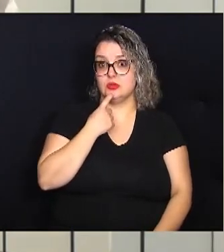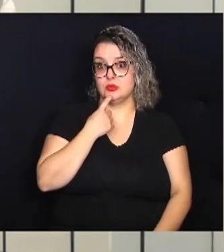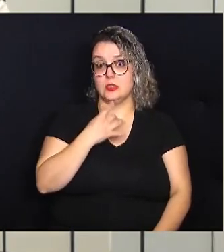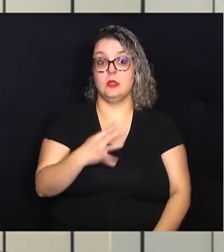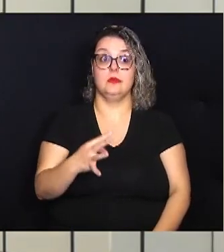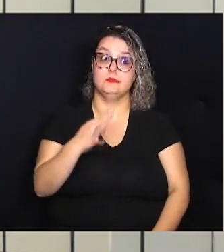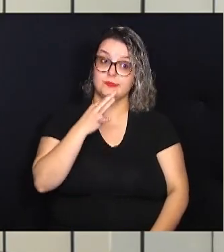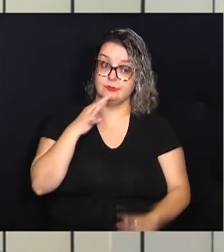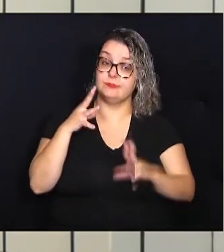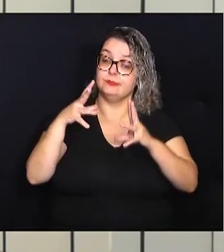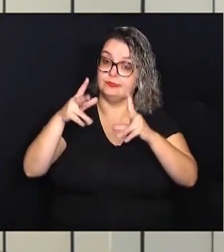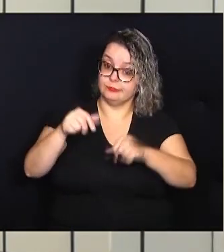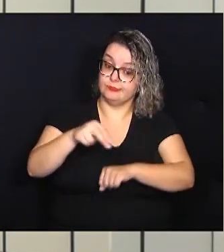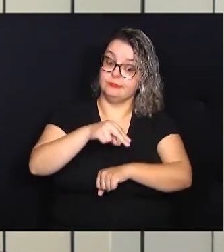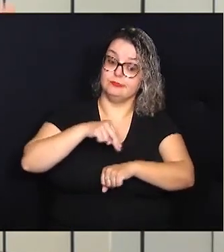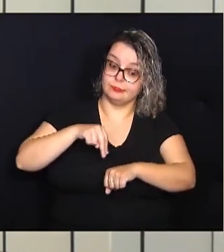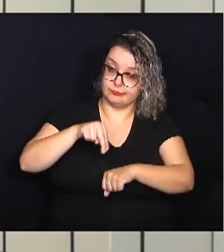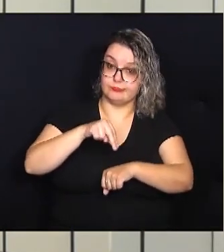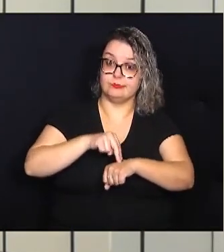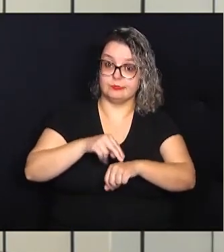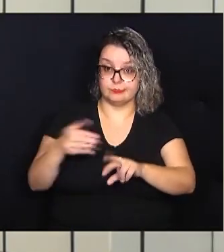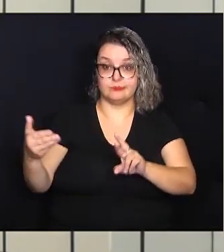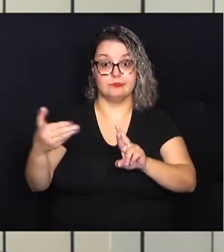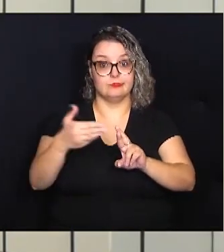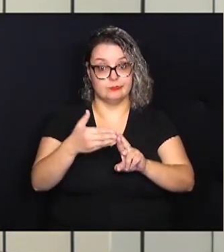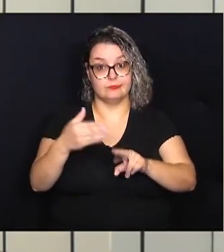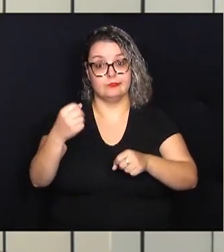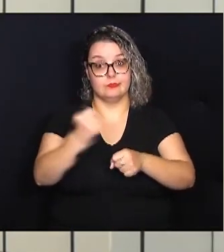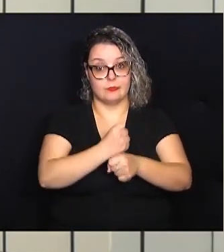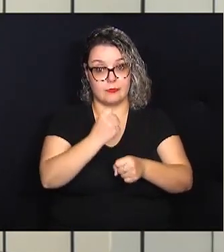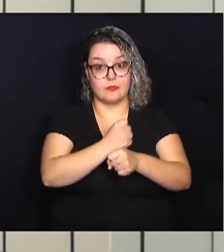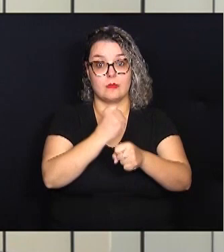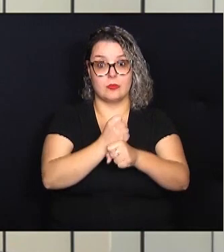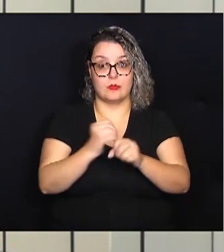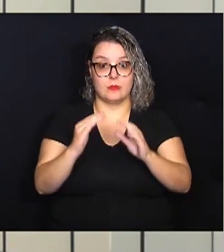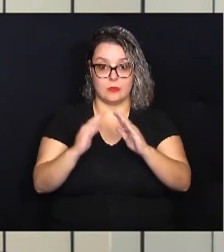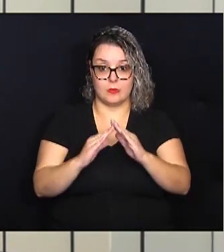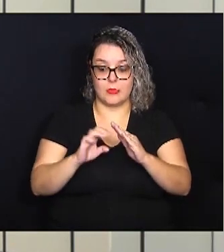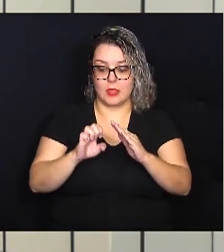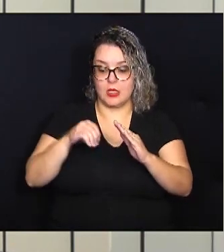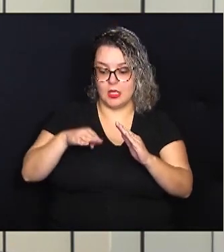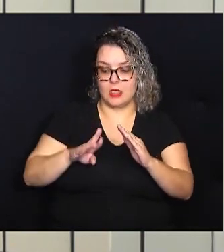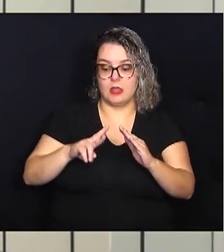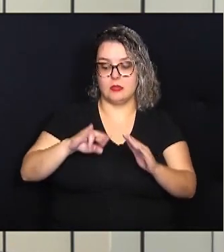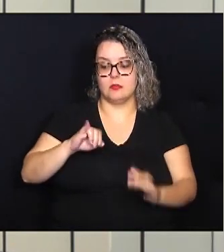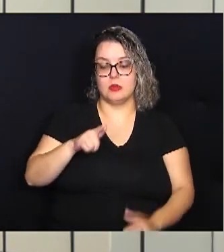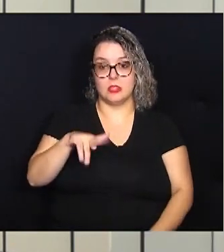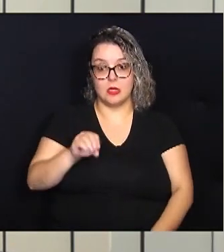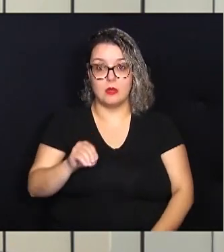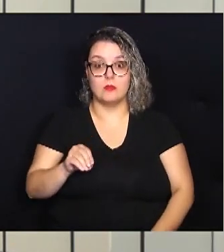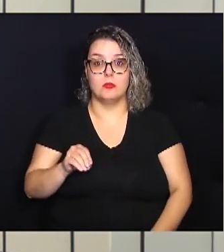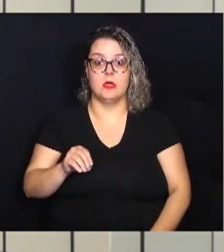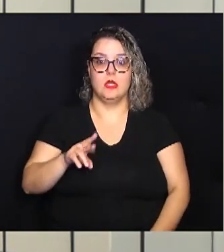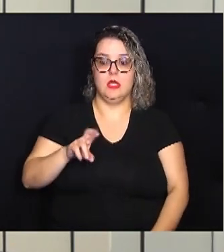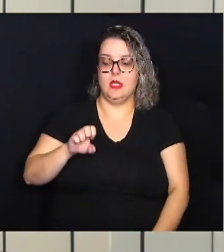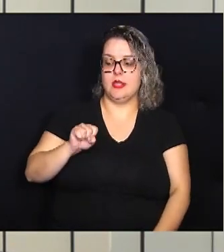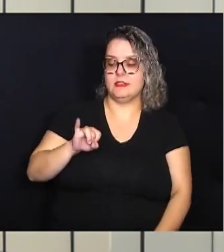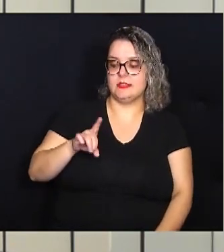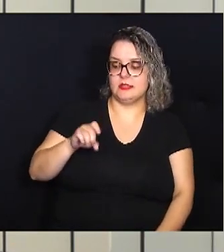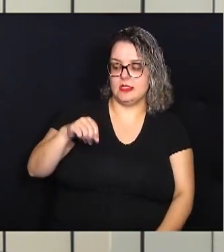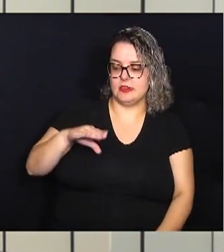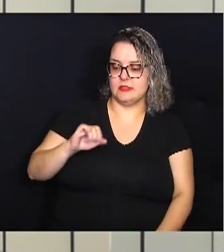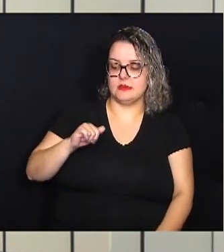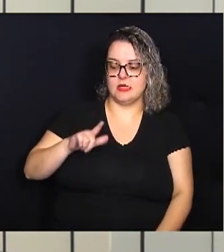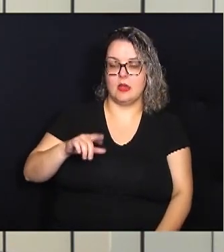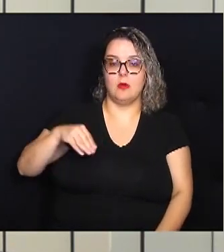conhecida em todo o território nacional referente à construção das casas embriões do residencial Mandela, que vem